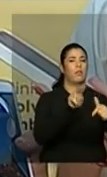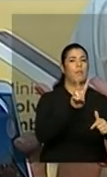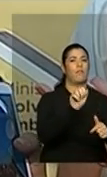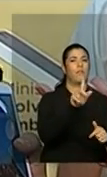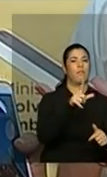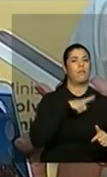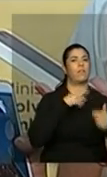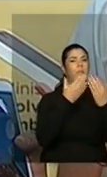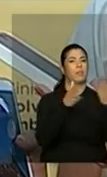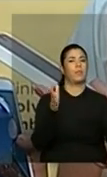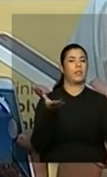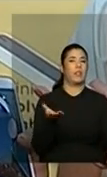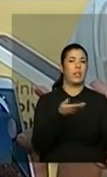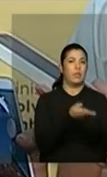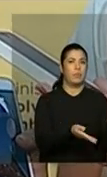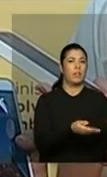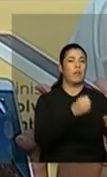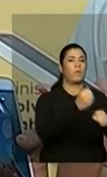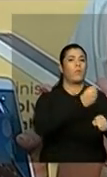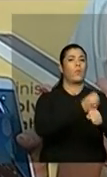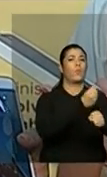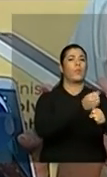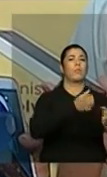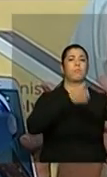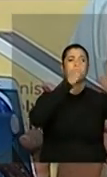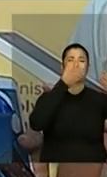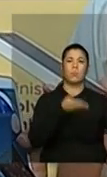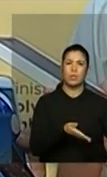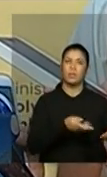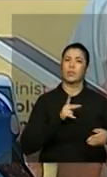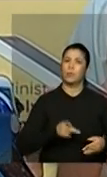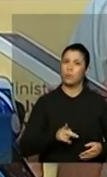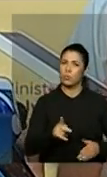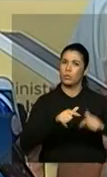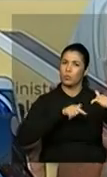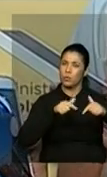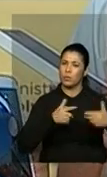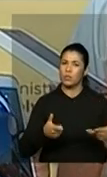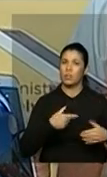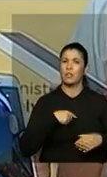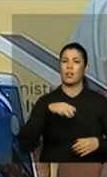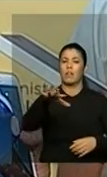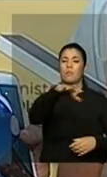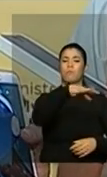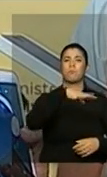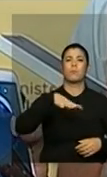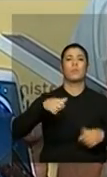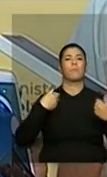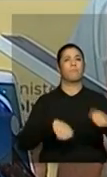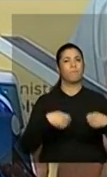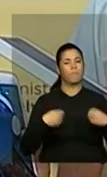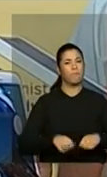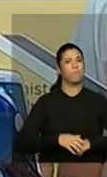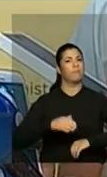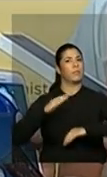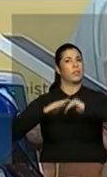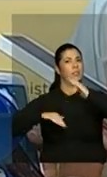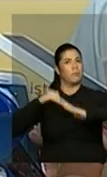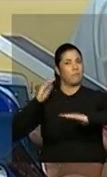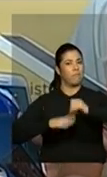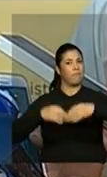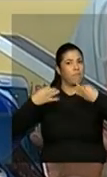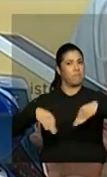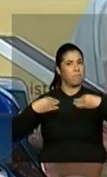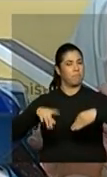no Brasil. Então, por exemplo, a área de construção civil é uma área que continua ativa. Em algumas regiões você precisa de mão de obra qualificada e